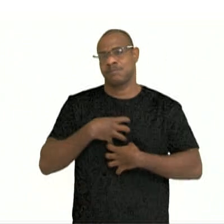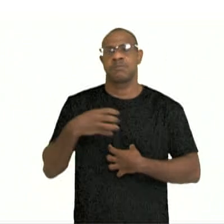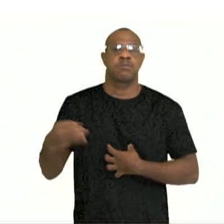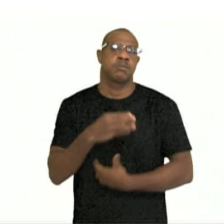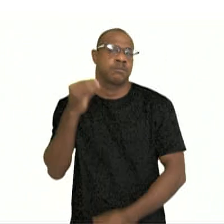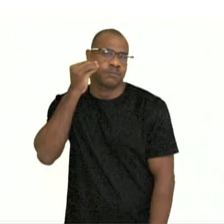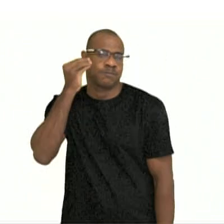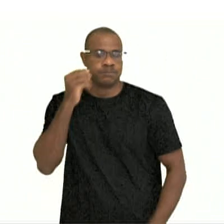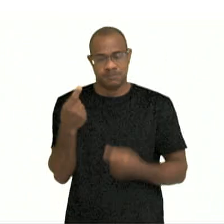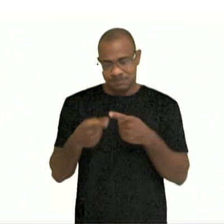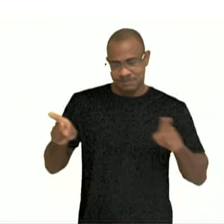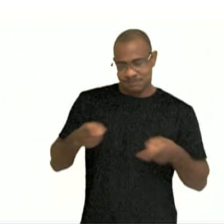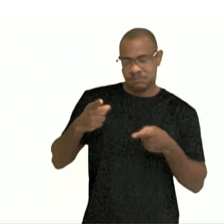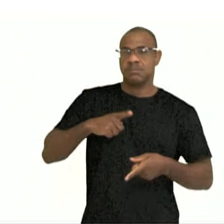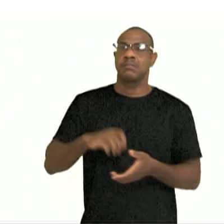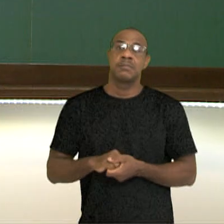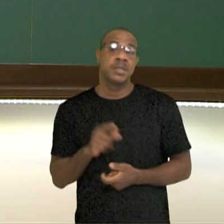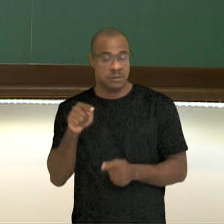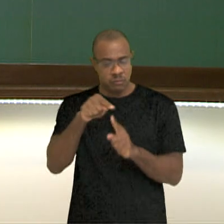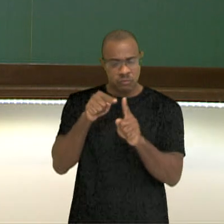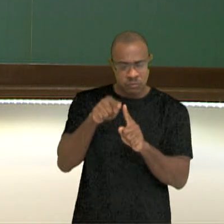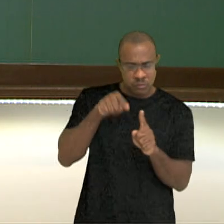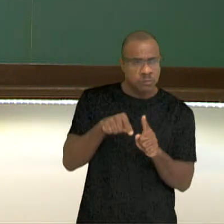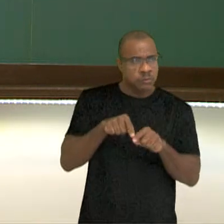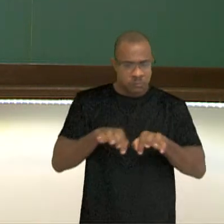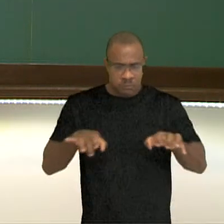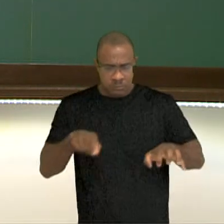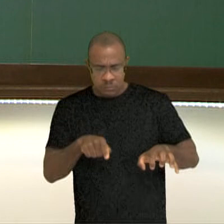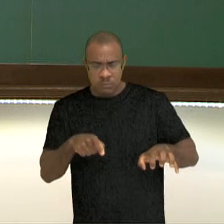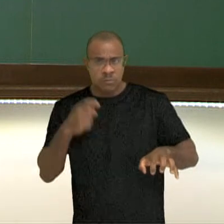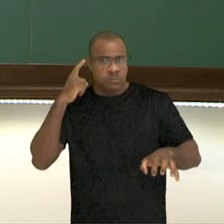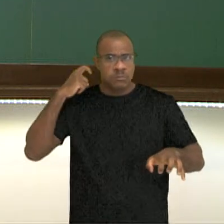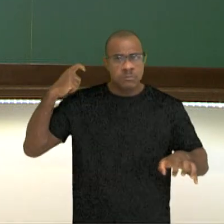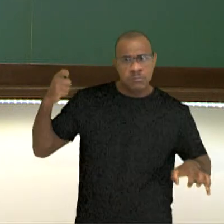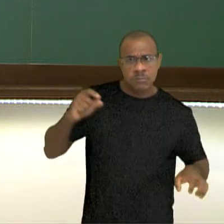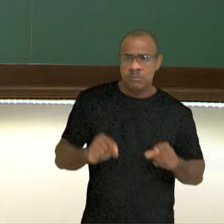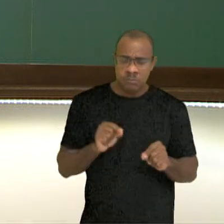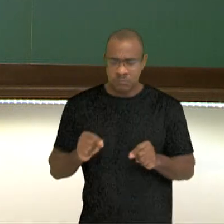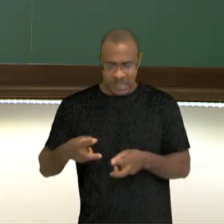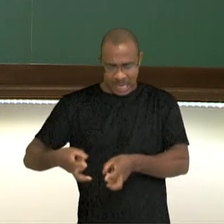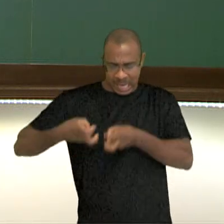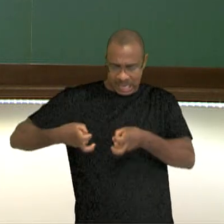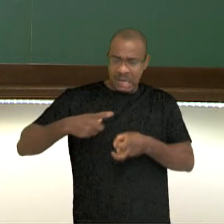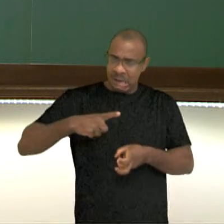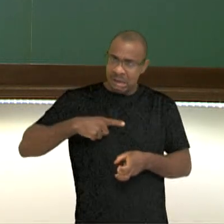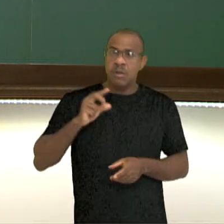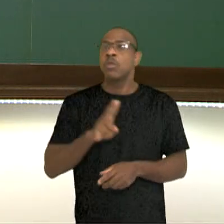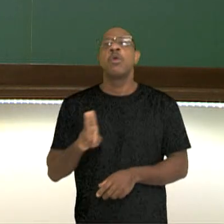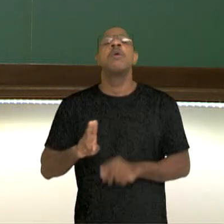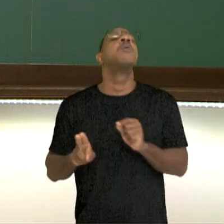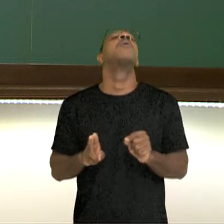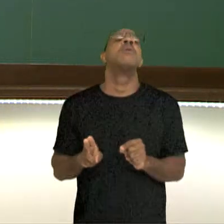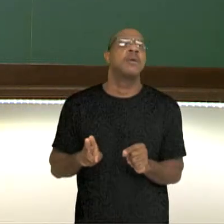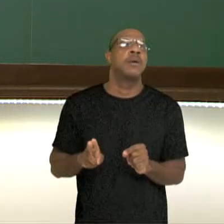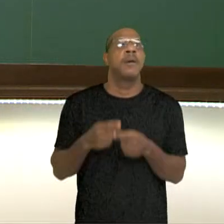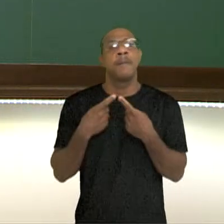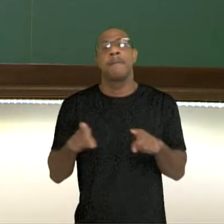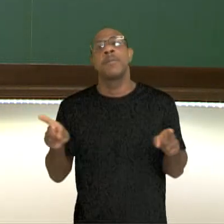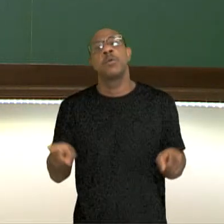experiências musicais. A esse tipo de sonoridade explorada dá-se o nome de